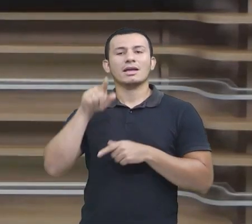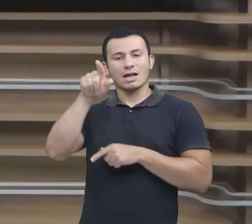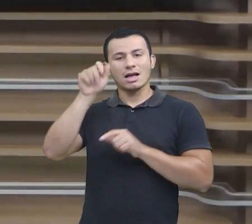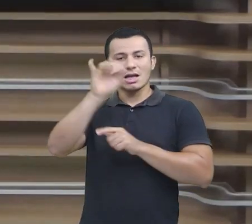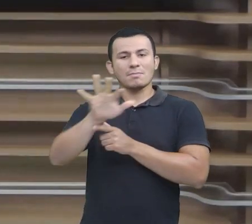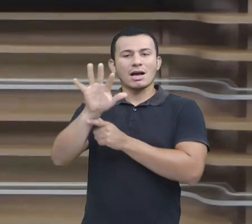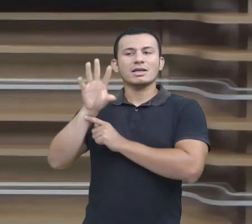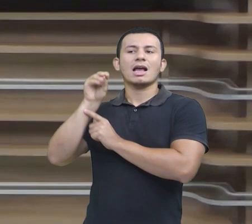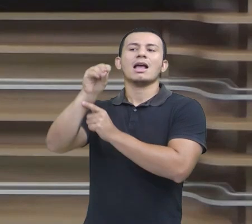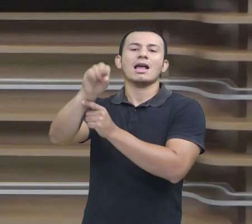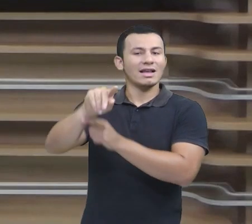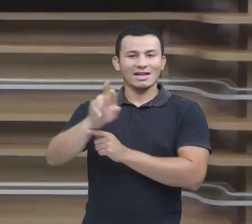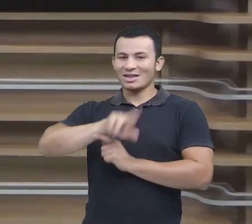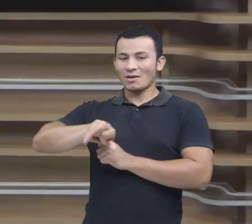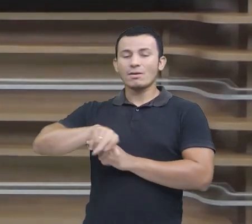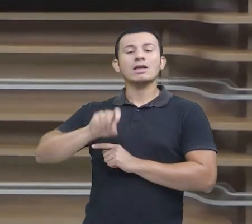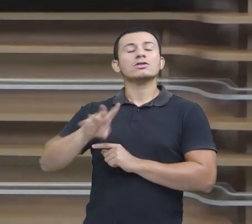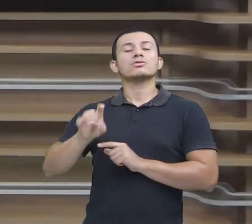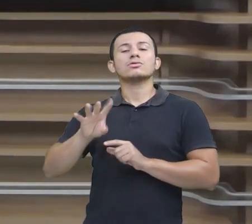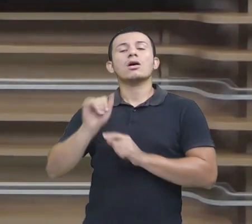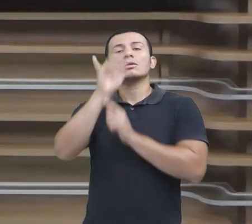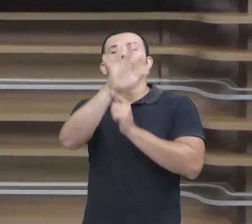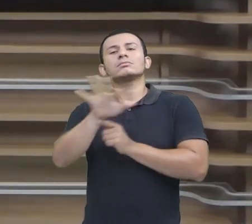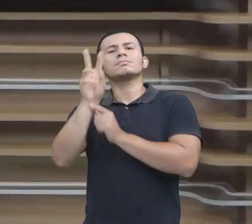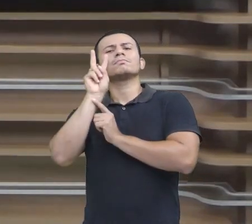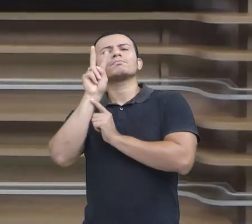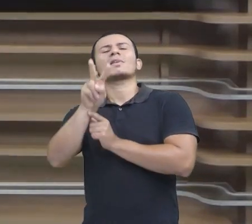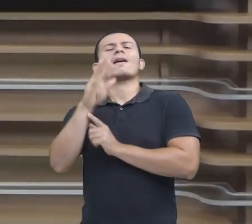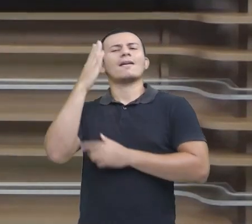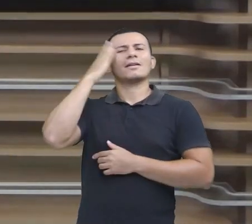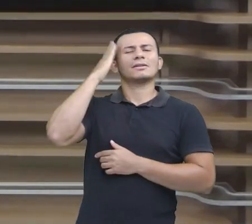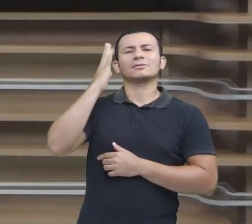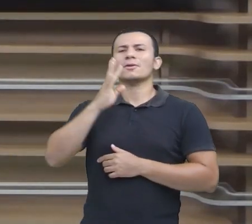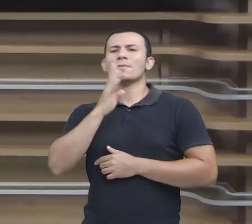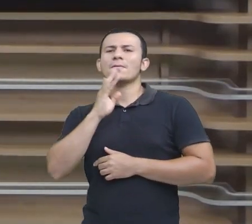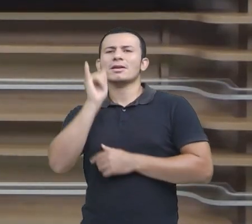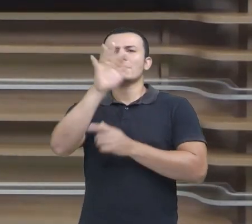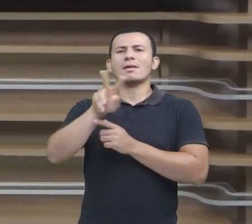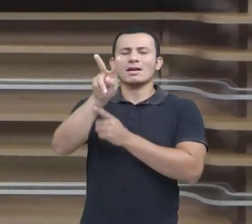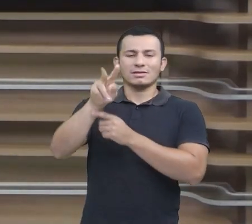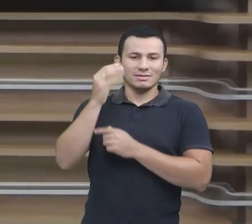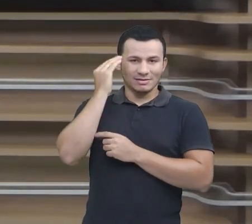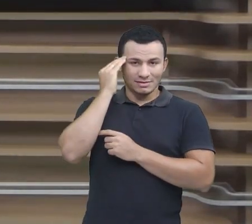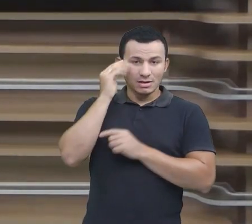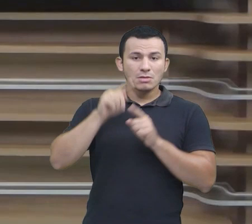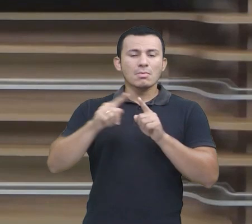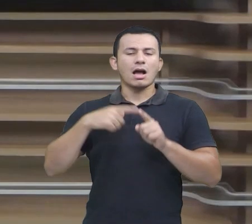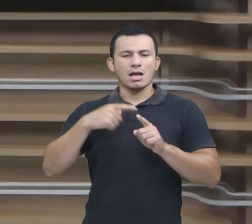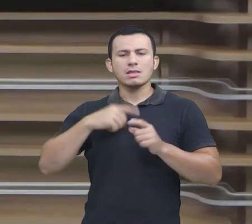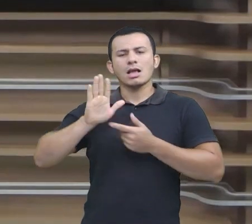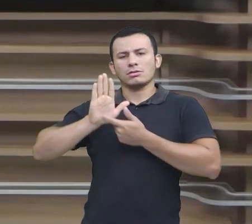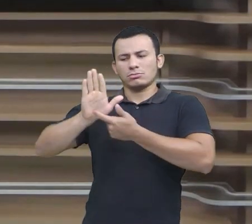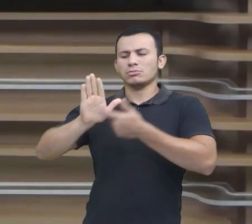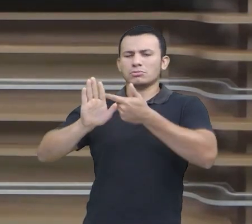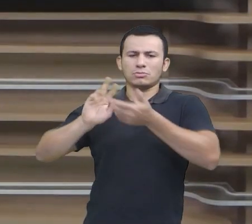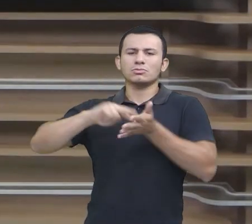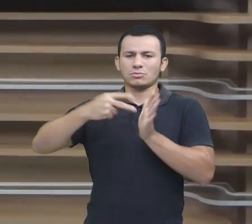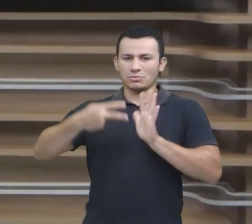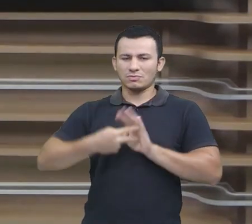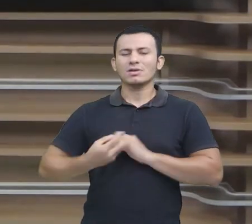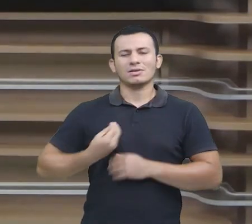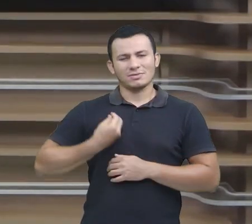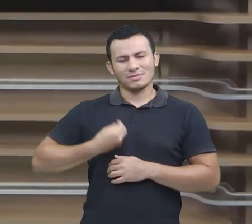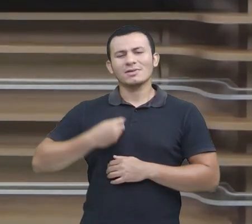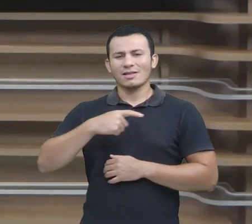com palavras e também não tem um sonzinho naquela imagem, mas ela é representada através